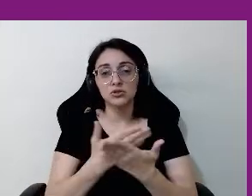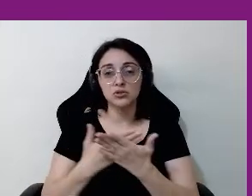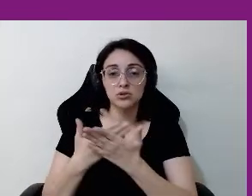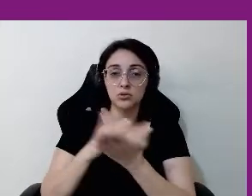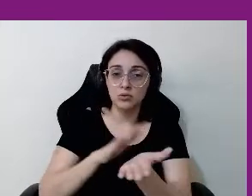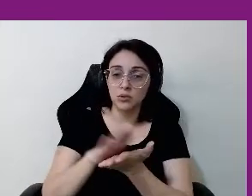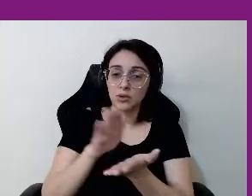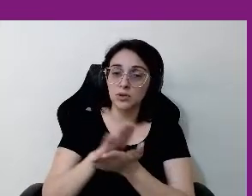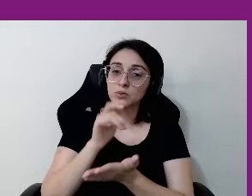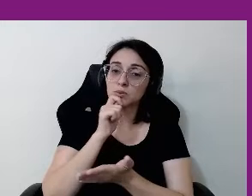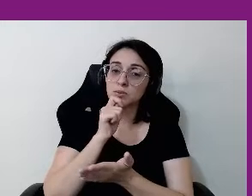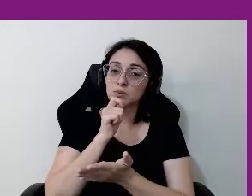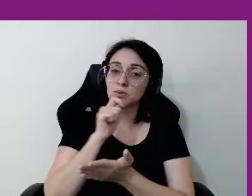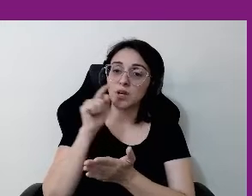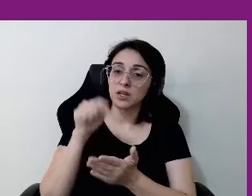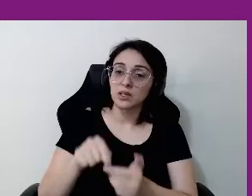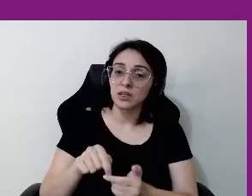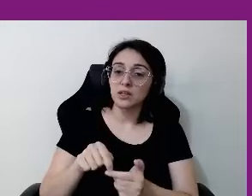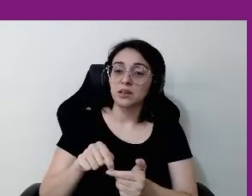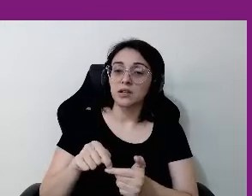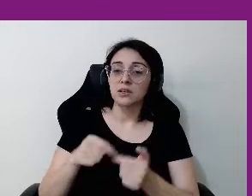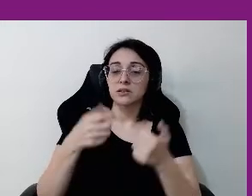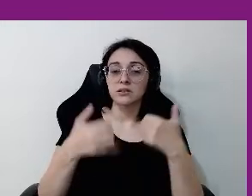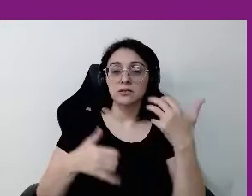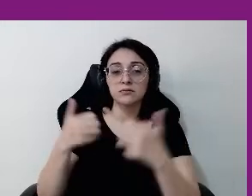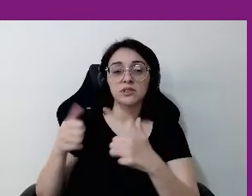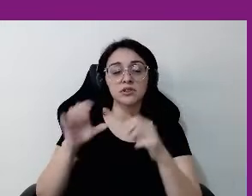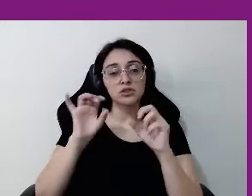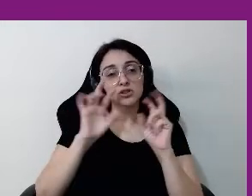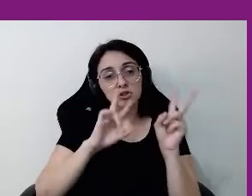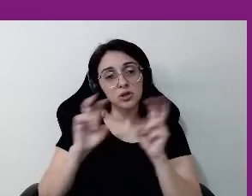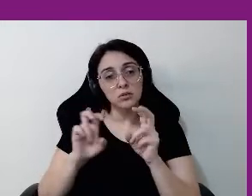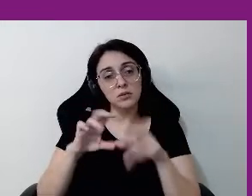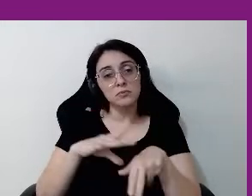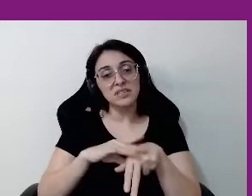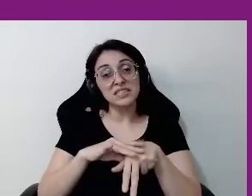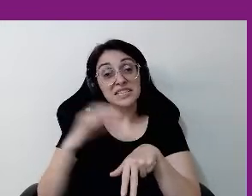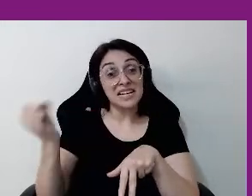não publicado, e aqui nós estamos falando dos pacientes mais graves.